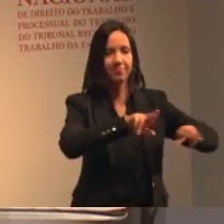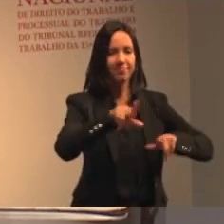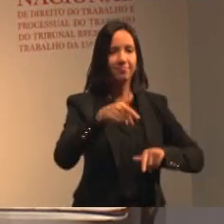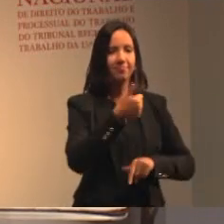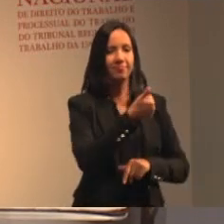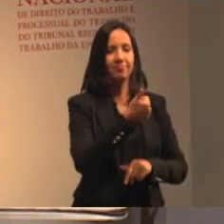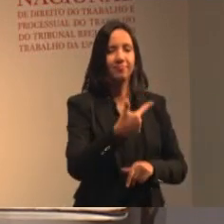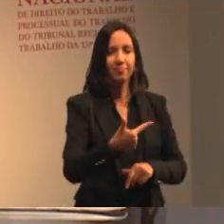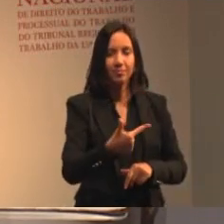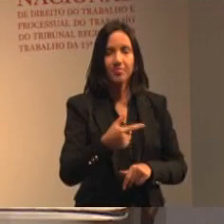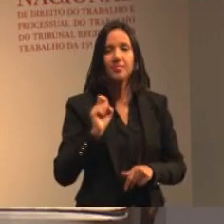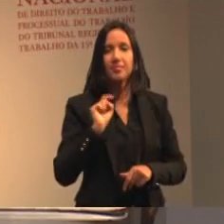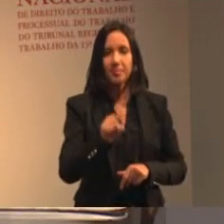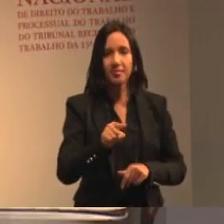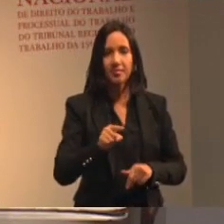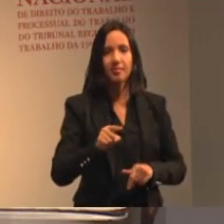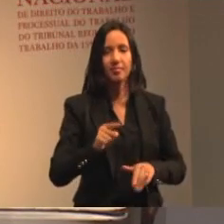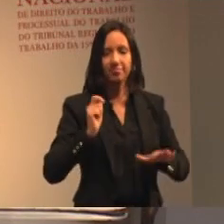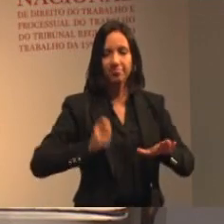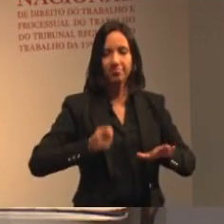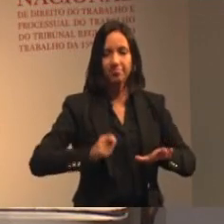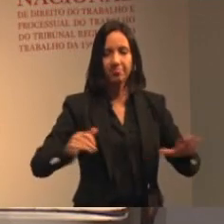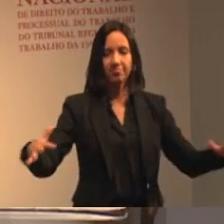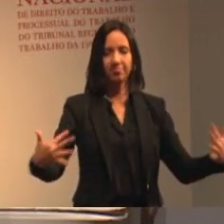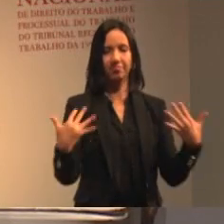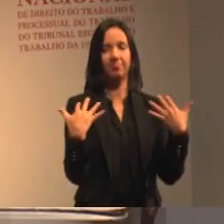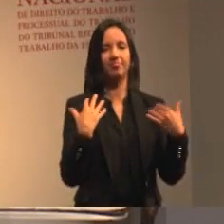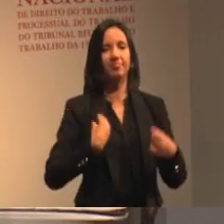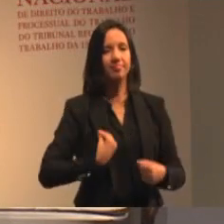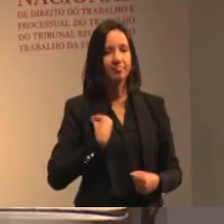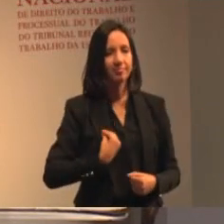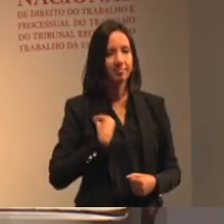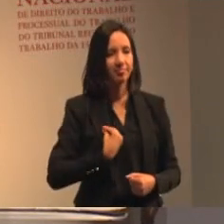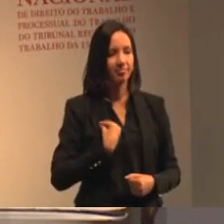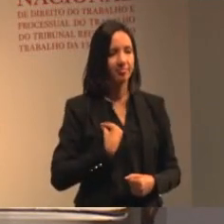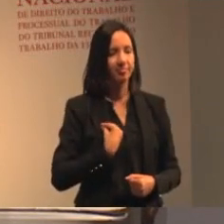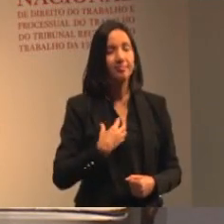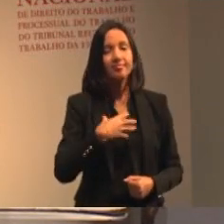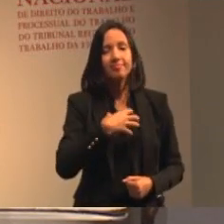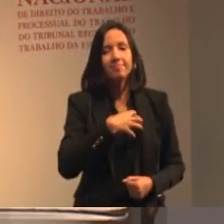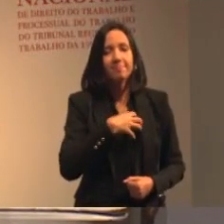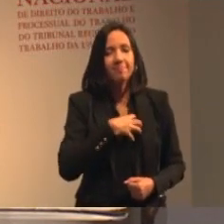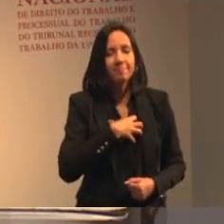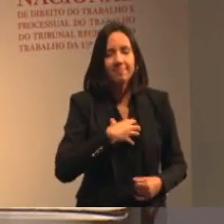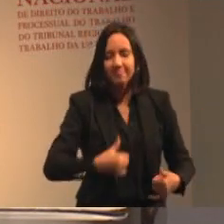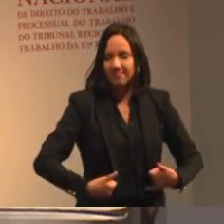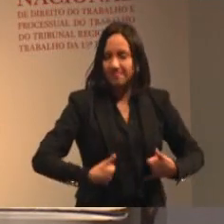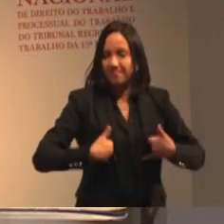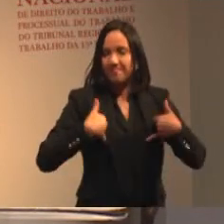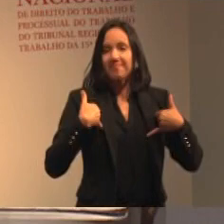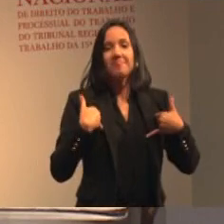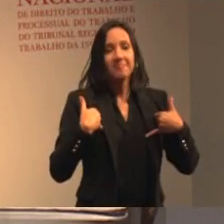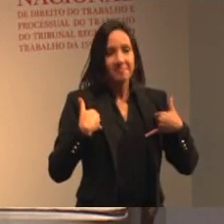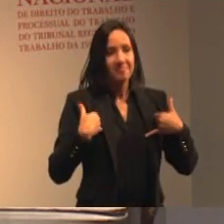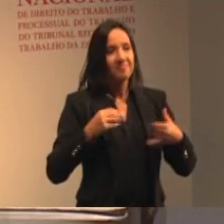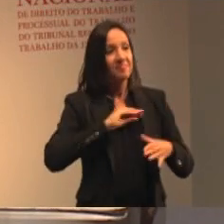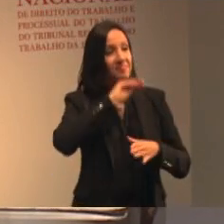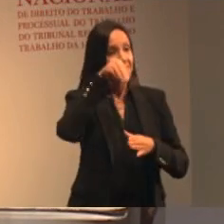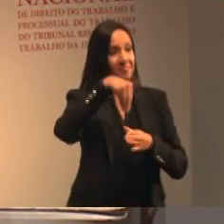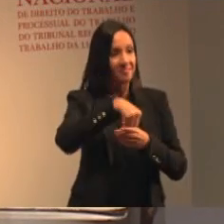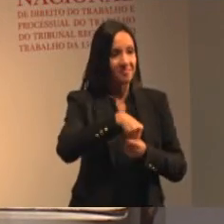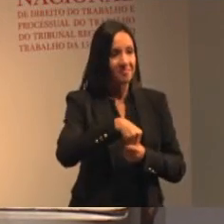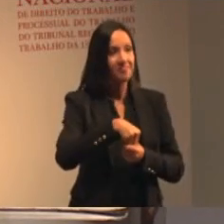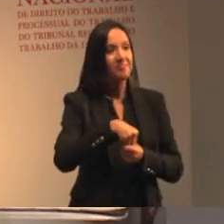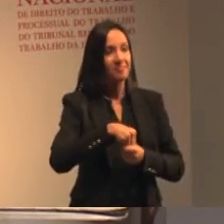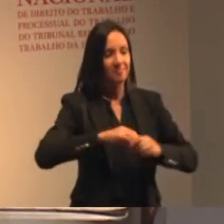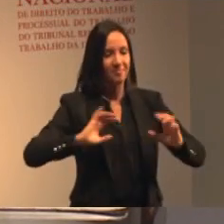audiências realizadas. Sinto-me, portanto, orgulhosa de fazer parte